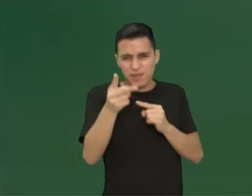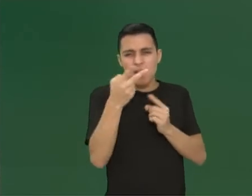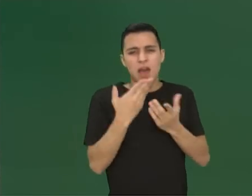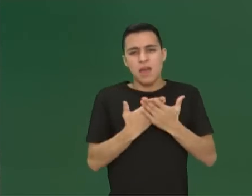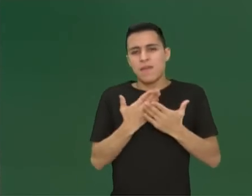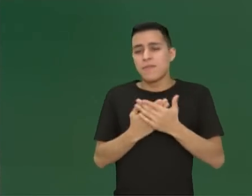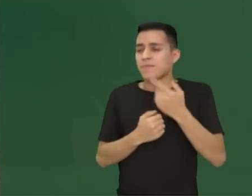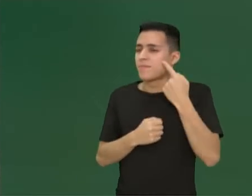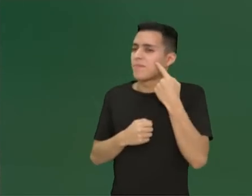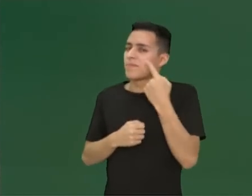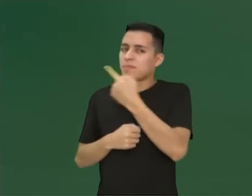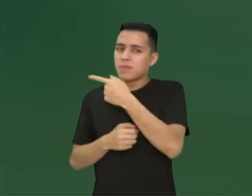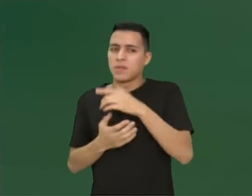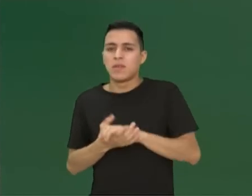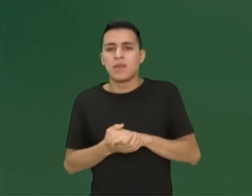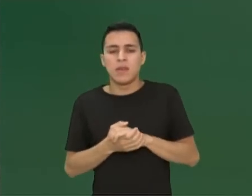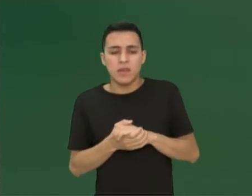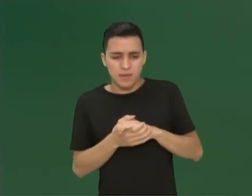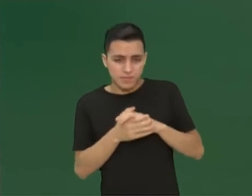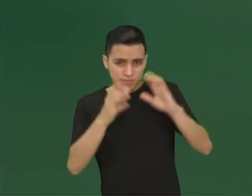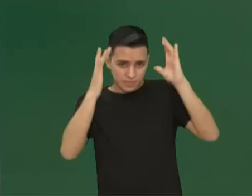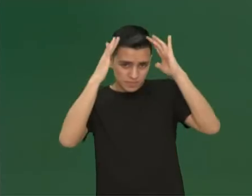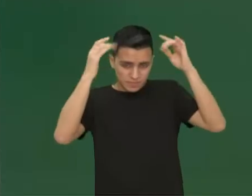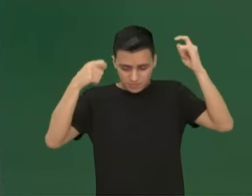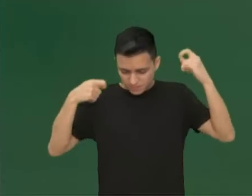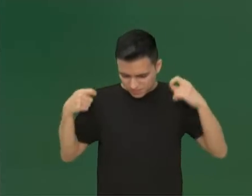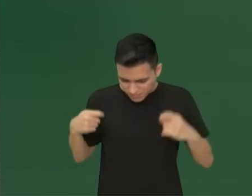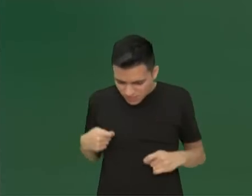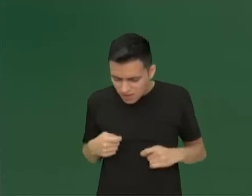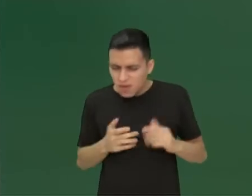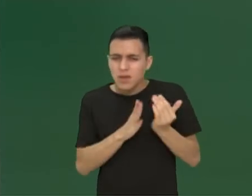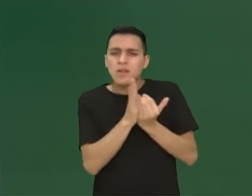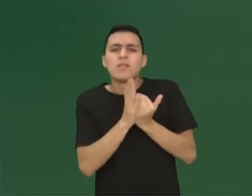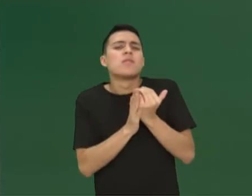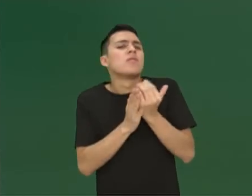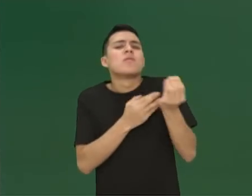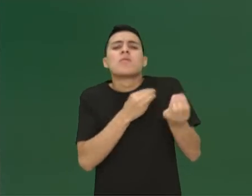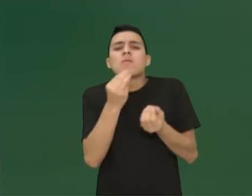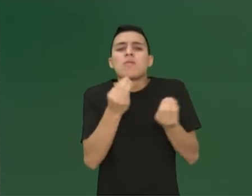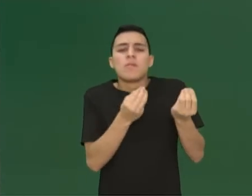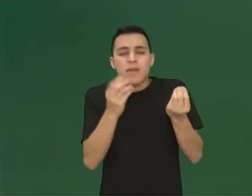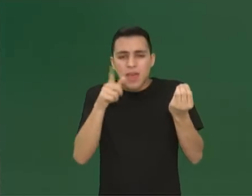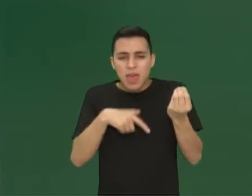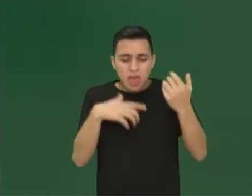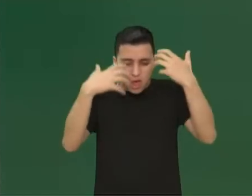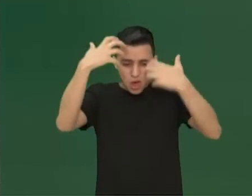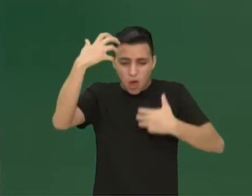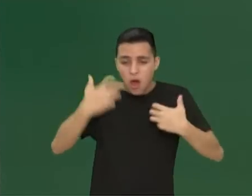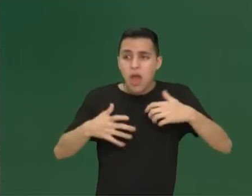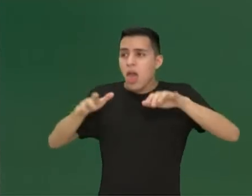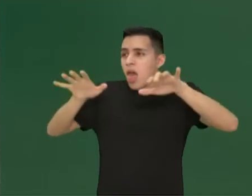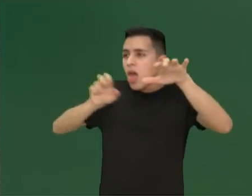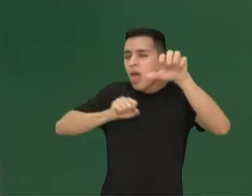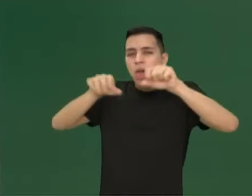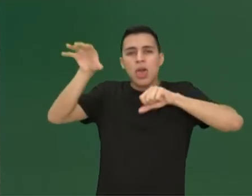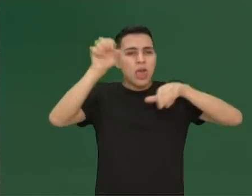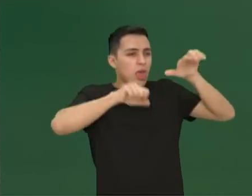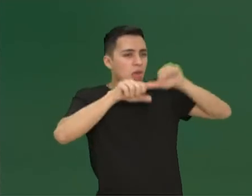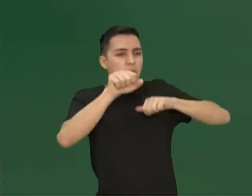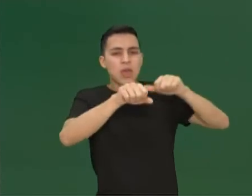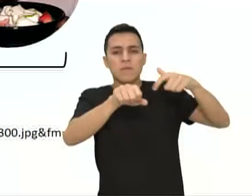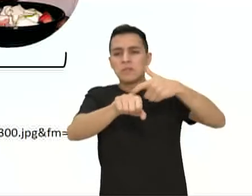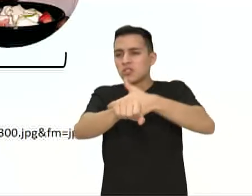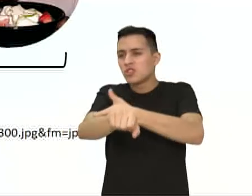para vocês. A coordenação nervosa tem início nos órgãos receptores, que recebem